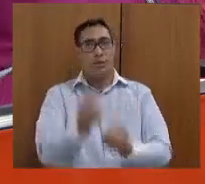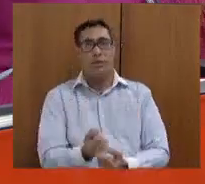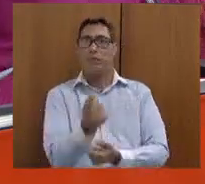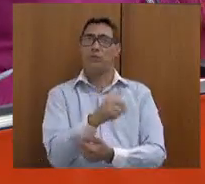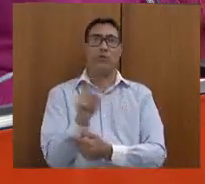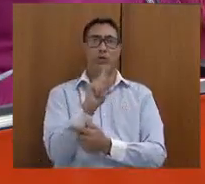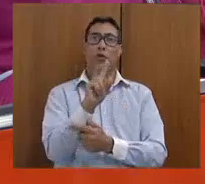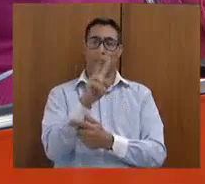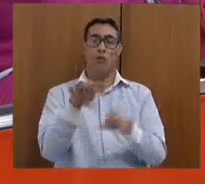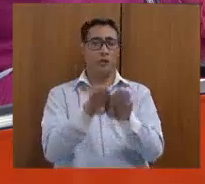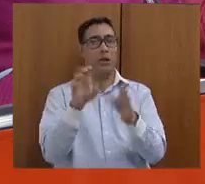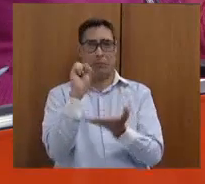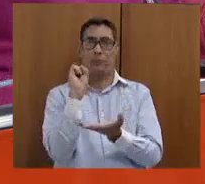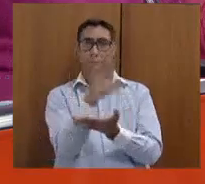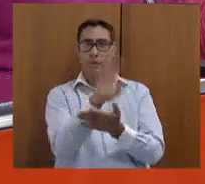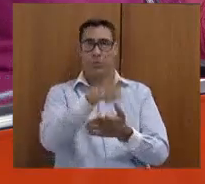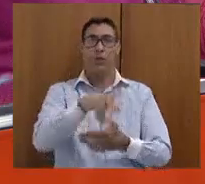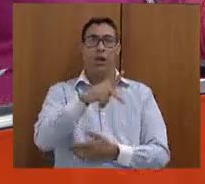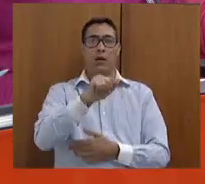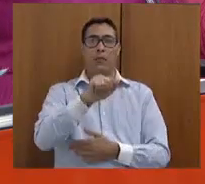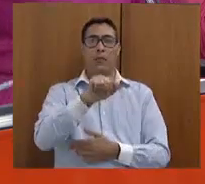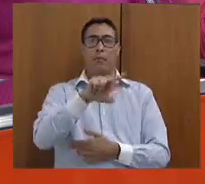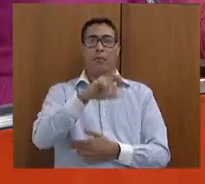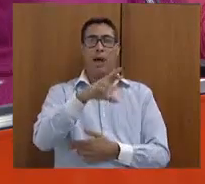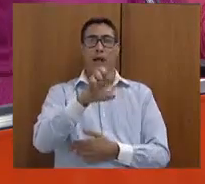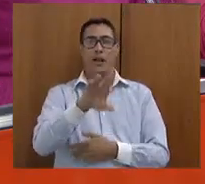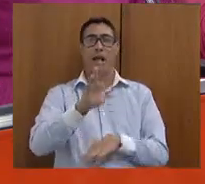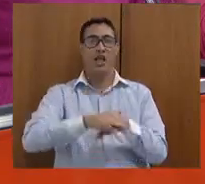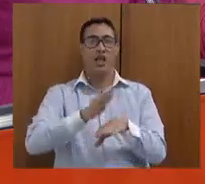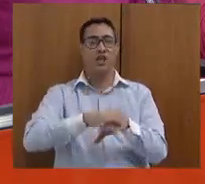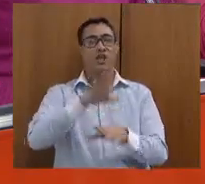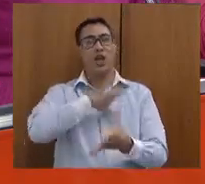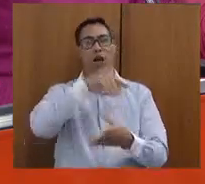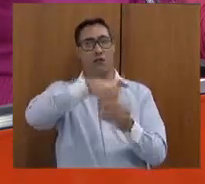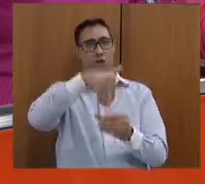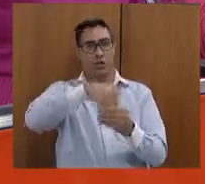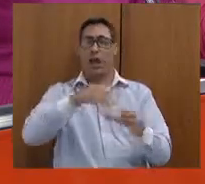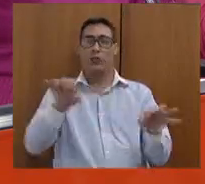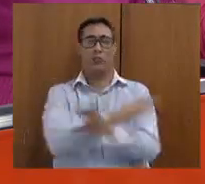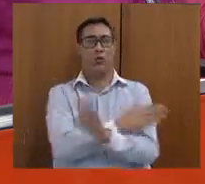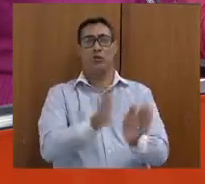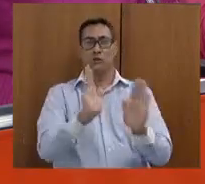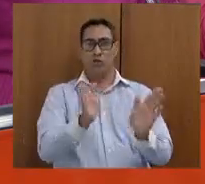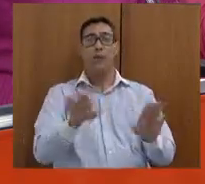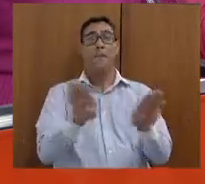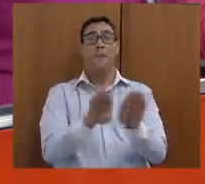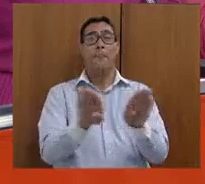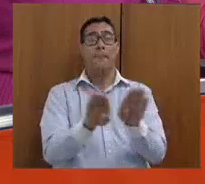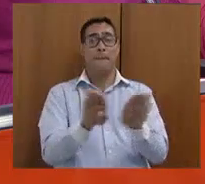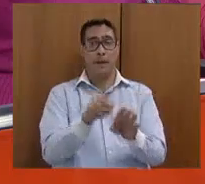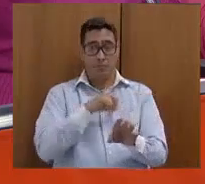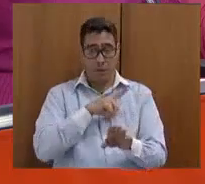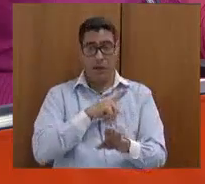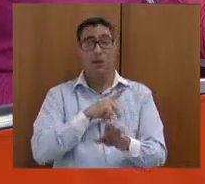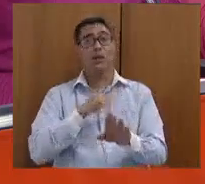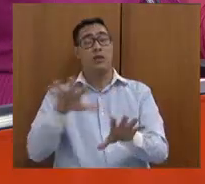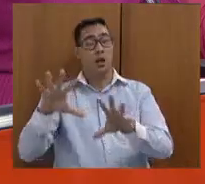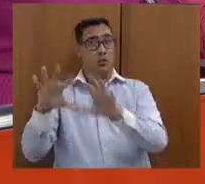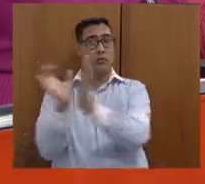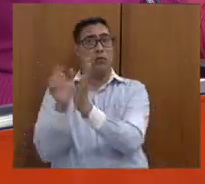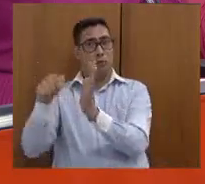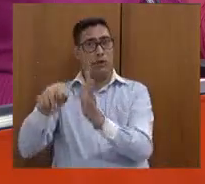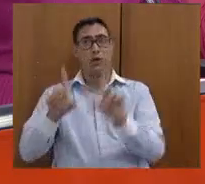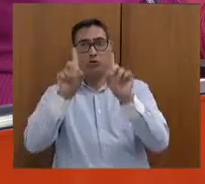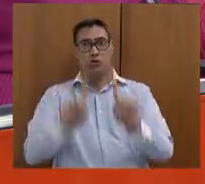vou encaminhar o parecer da comissão já votado bem consolidado e também já tramitou na comissão